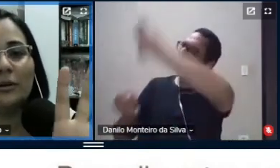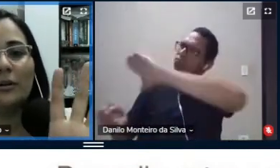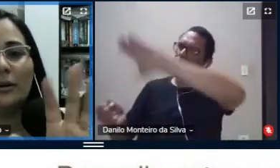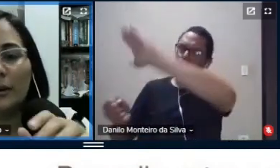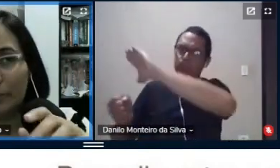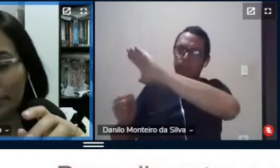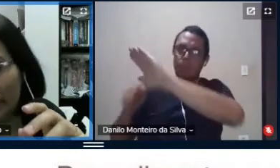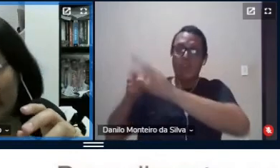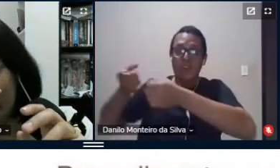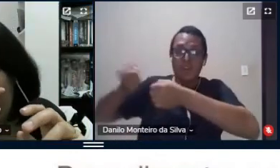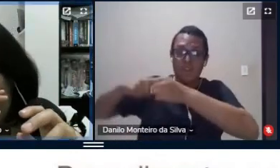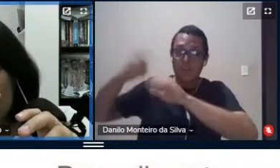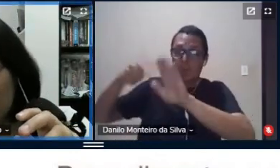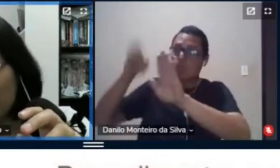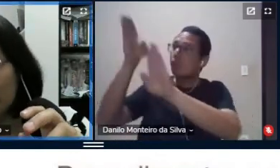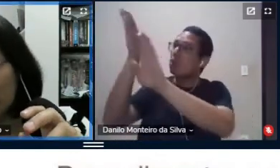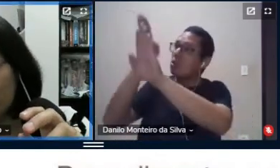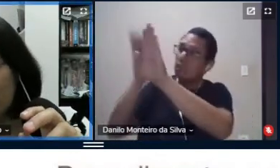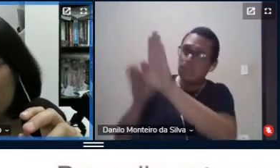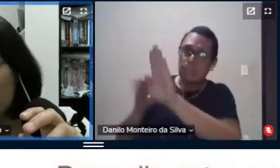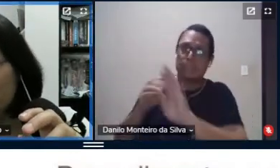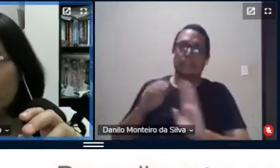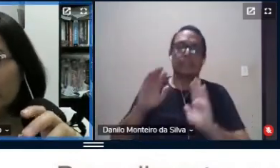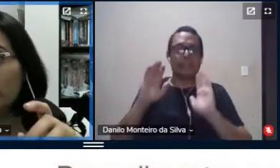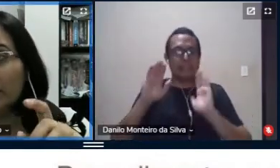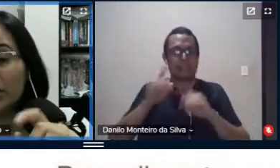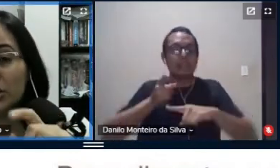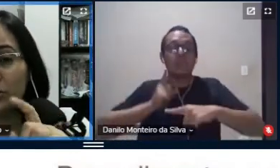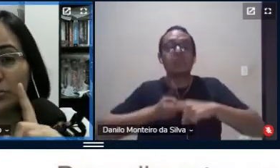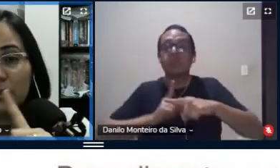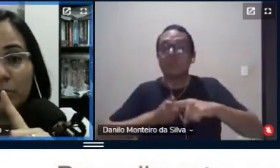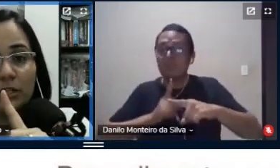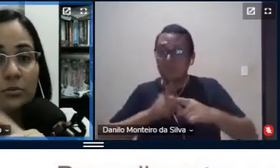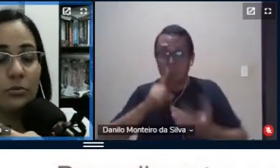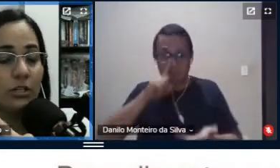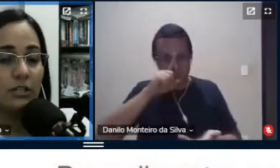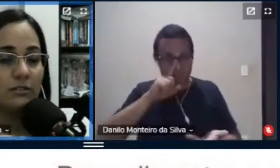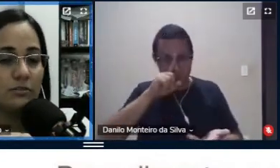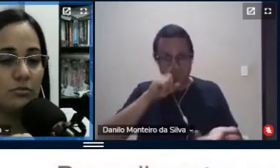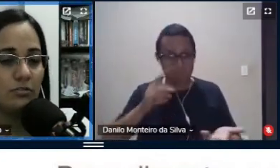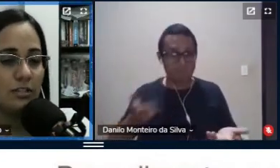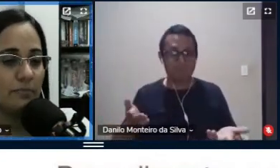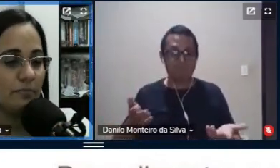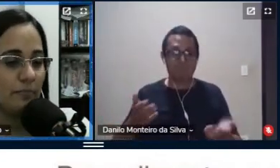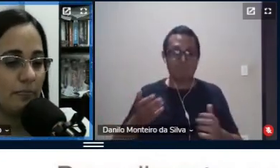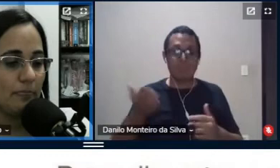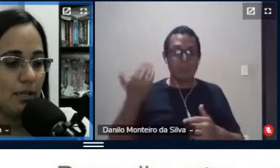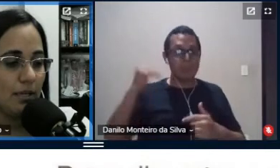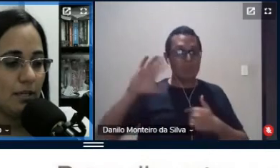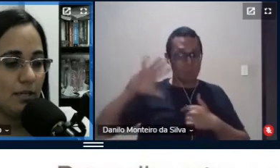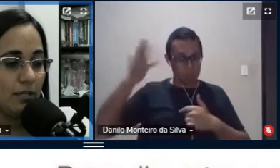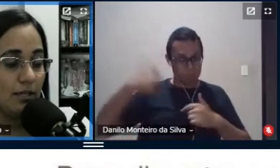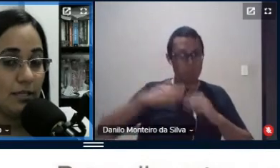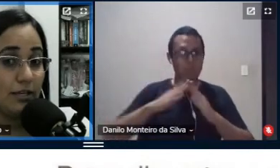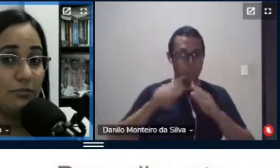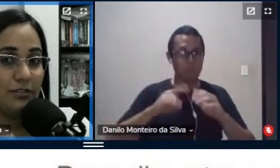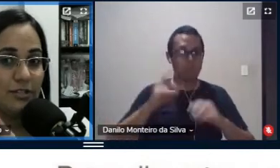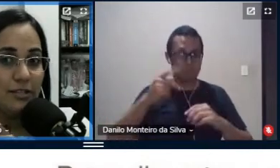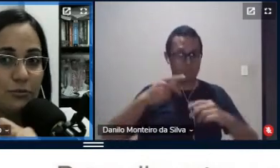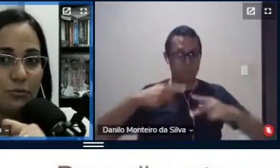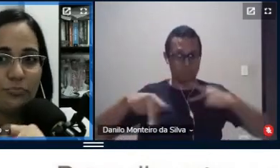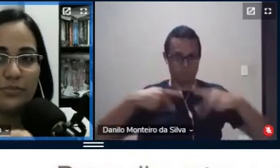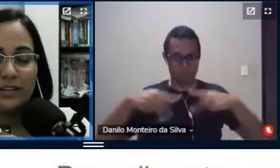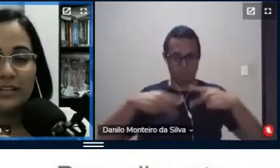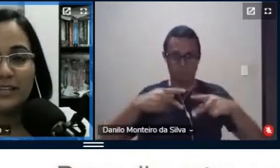acontecendo para acomodar. Então aconteceu um prédio, o primeiro prédio que eu morei aqui em São José, que eu